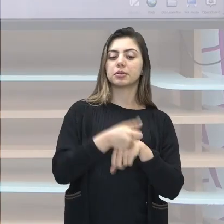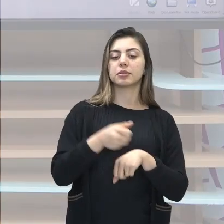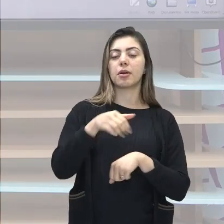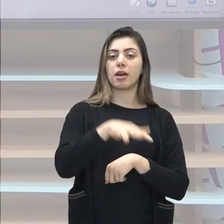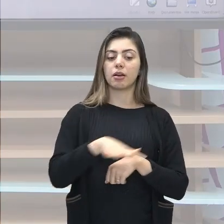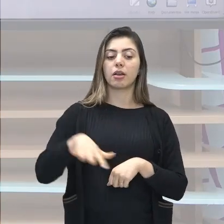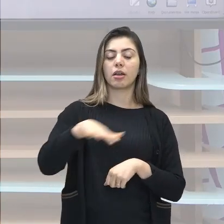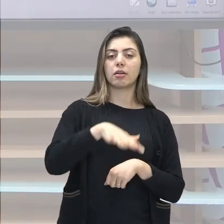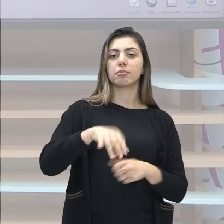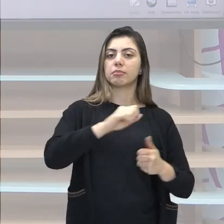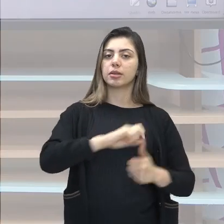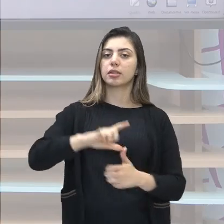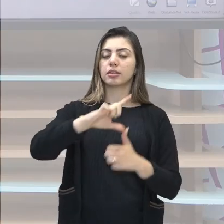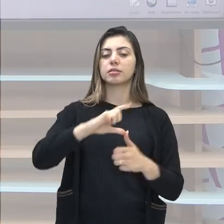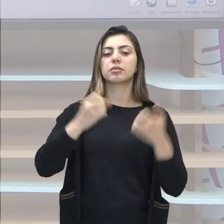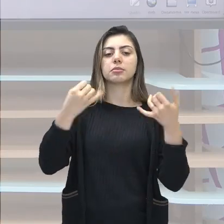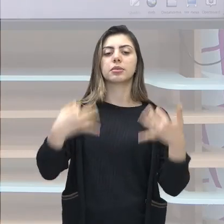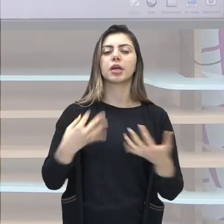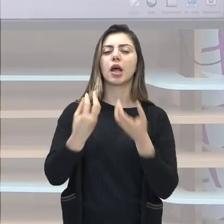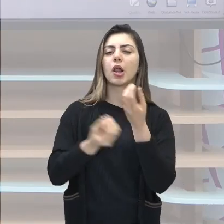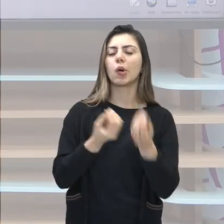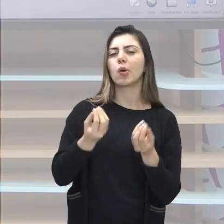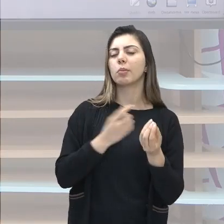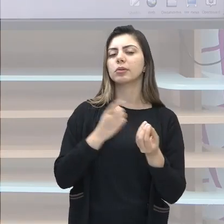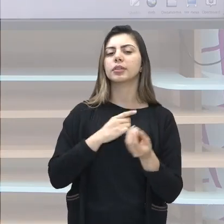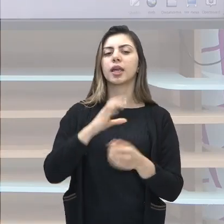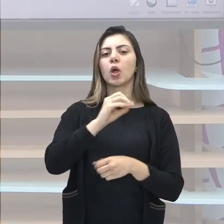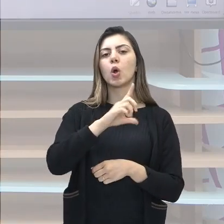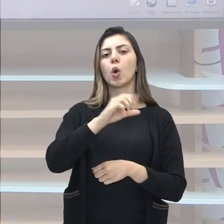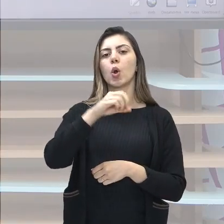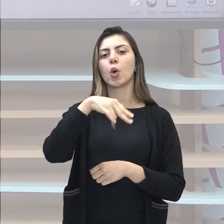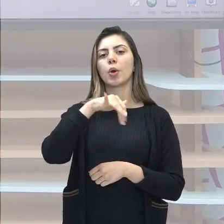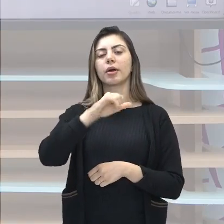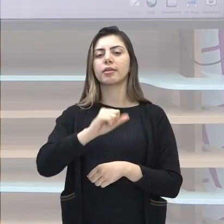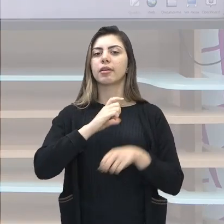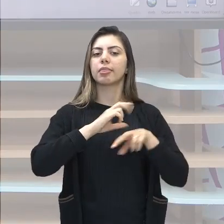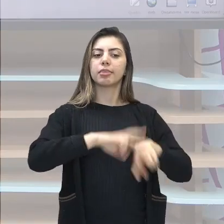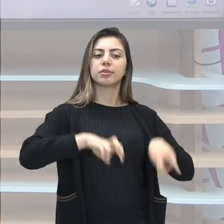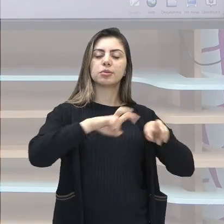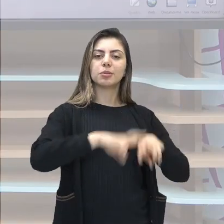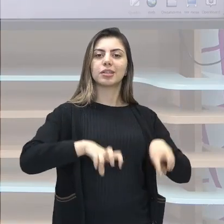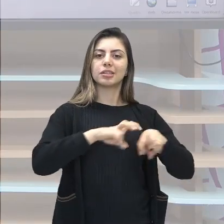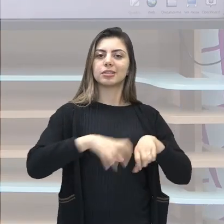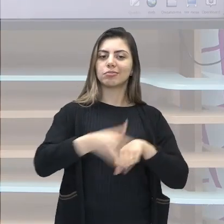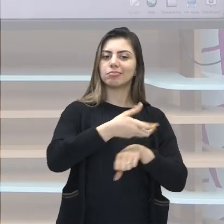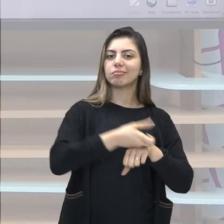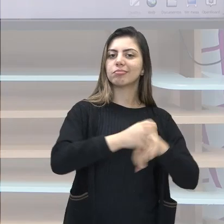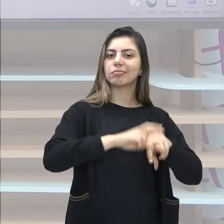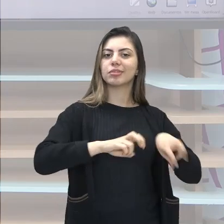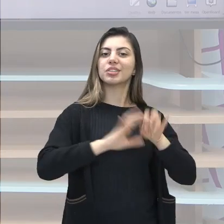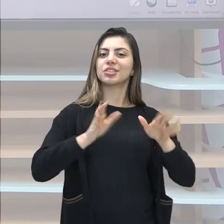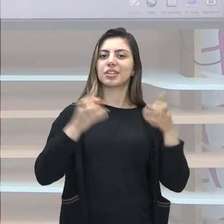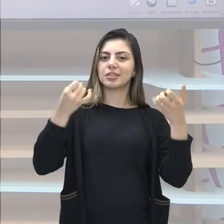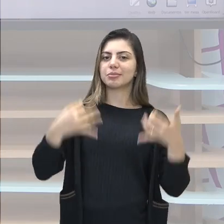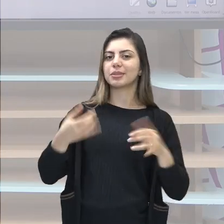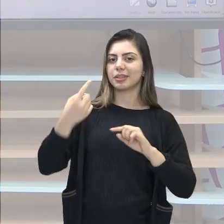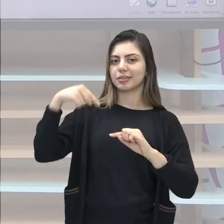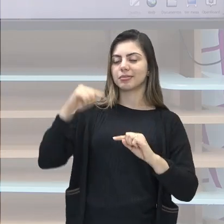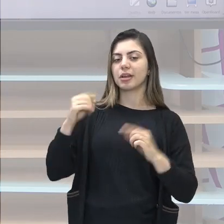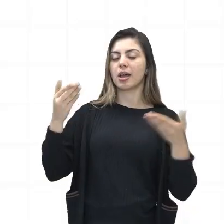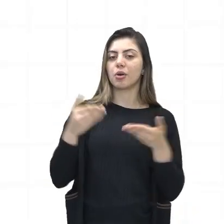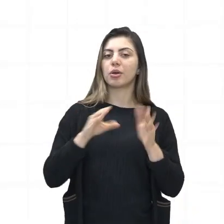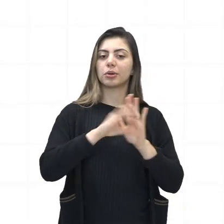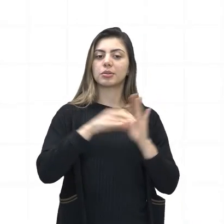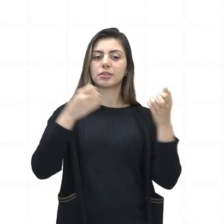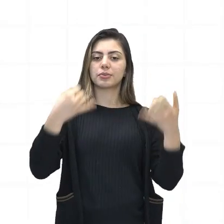Latina, entendendo o que é essa colônia de exploração que a gente falou anteriormente. Vamos lá ao conceito